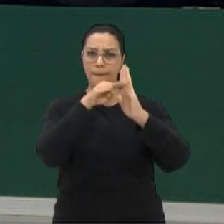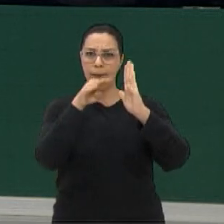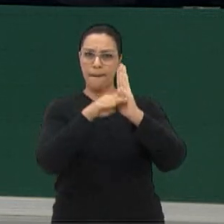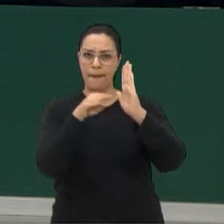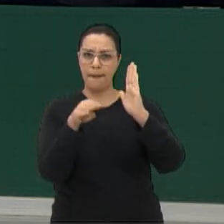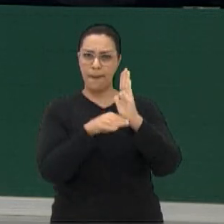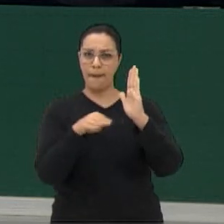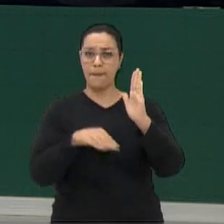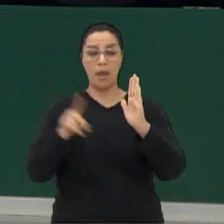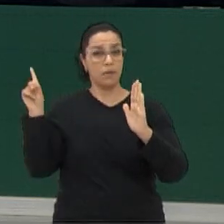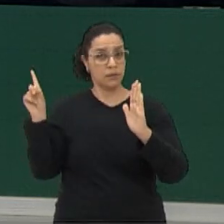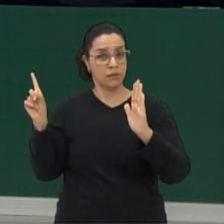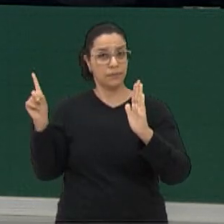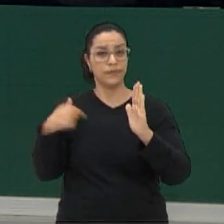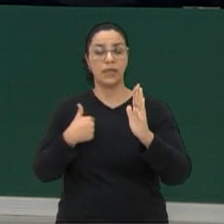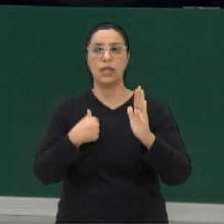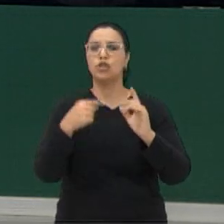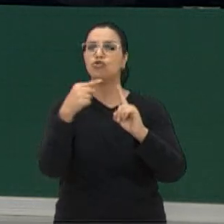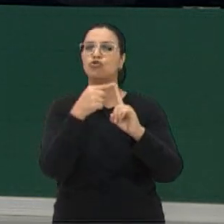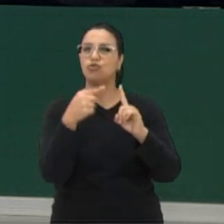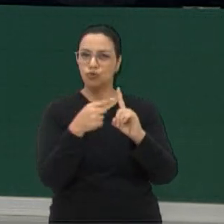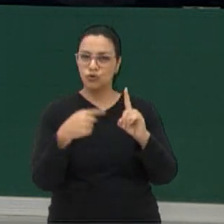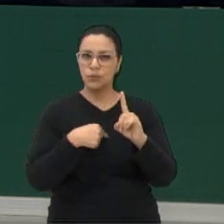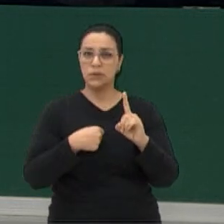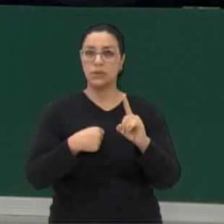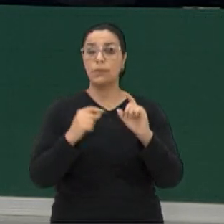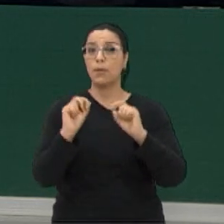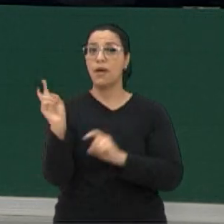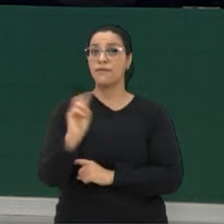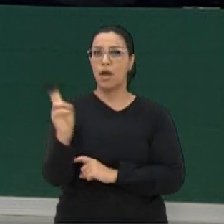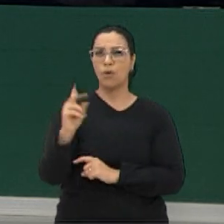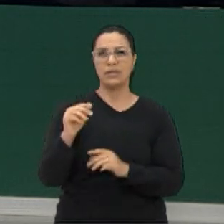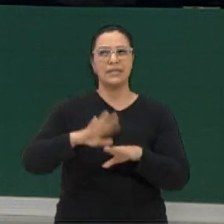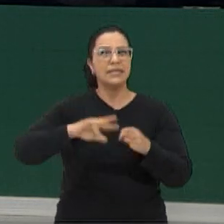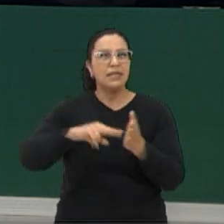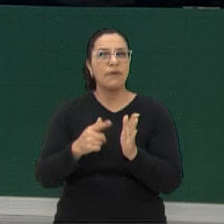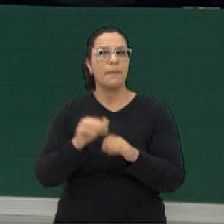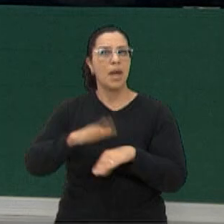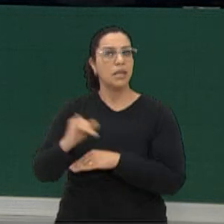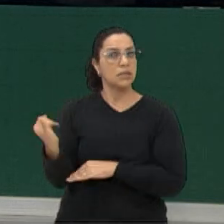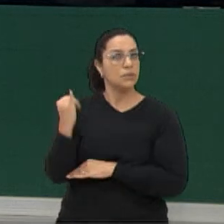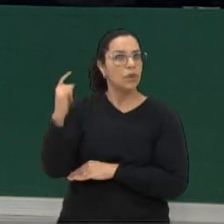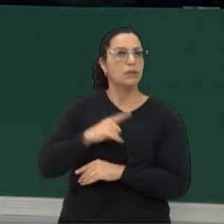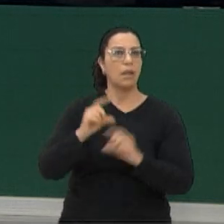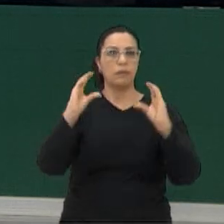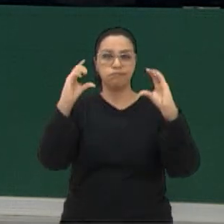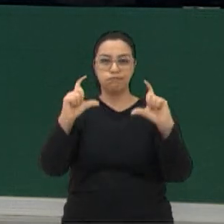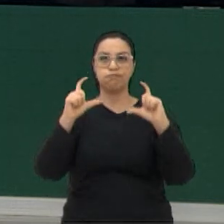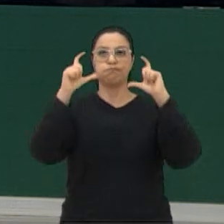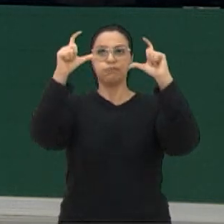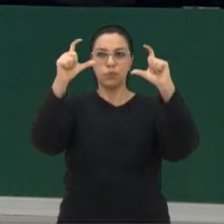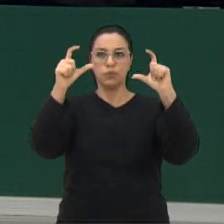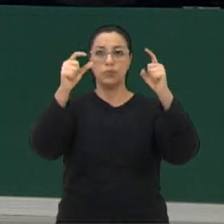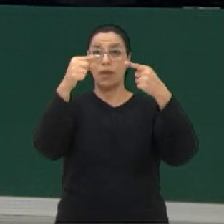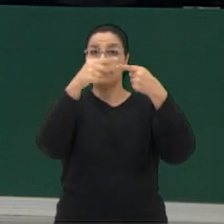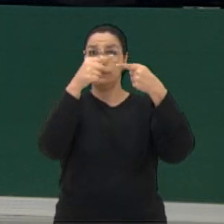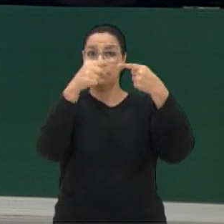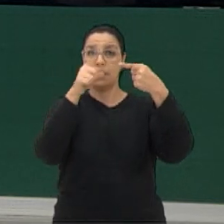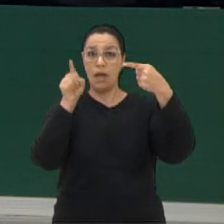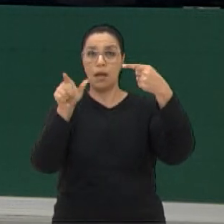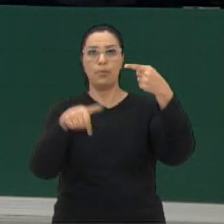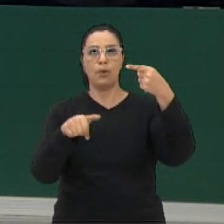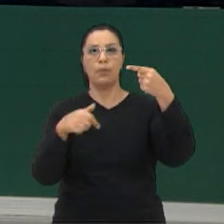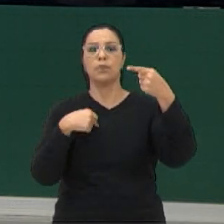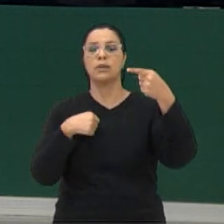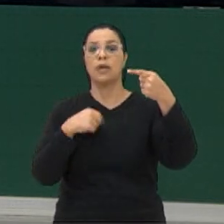então, por esses gêneros. E aí eles colocavam em ordem de valores. Então, isso quer dizer o quê? Que nós temos, mais valorizado